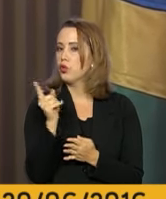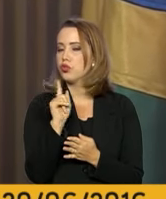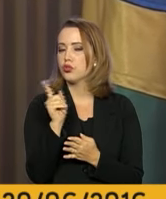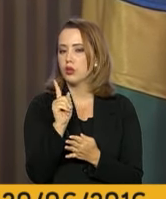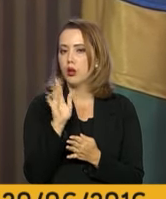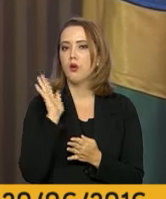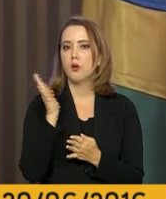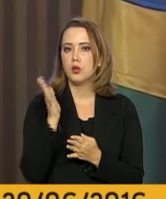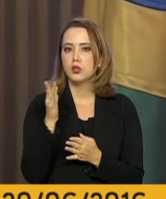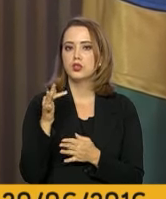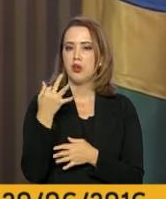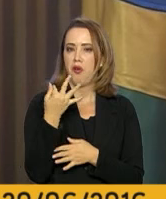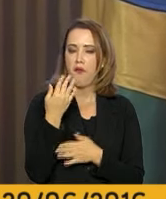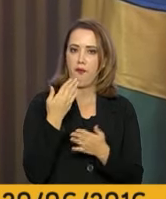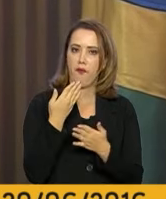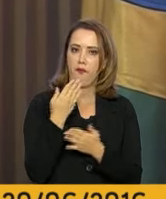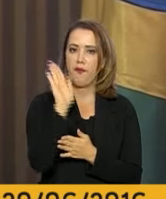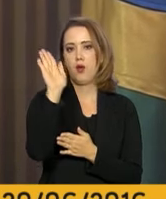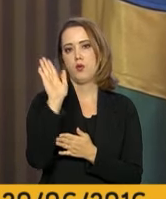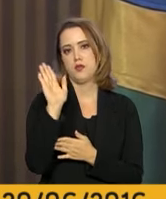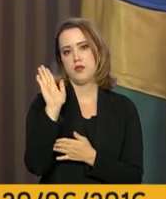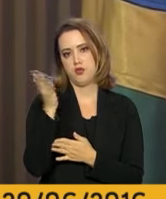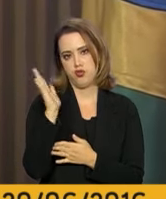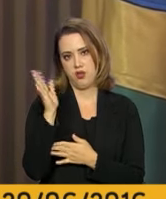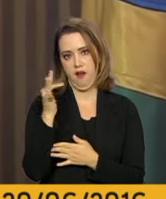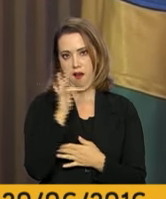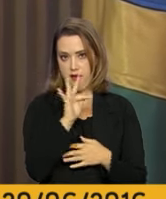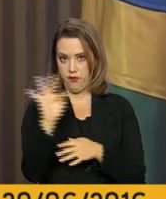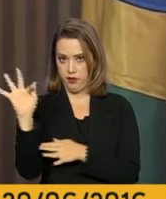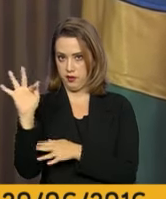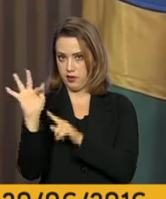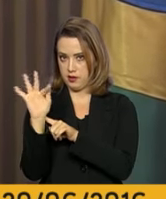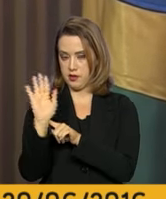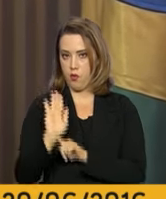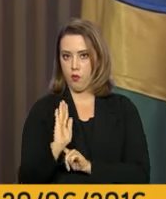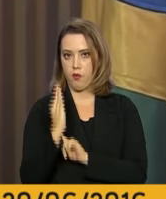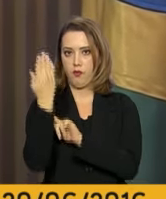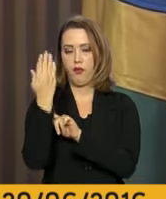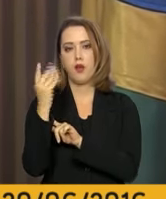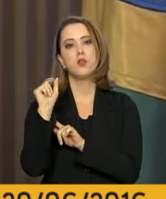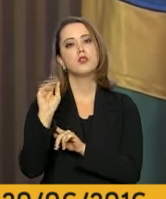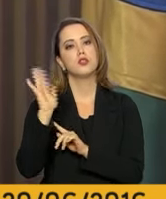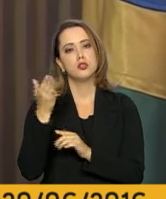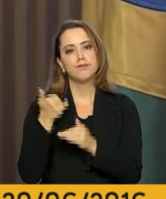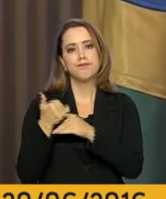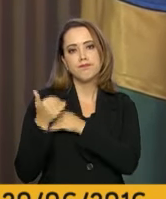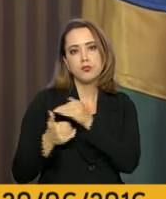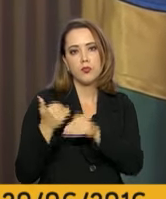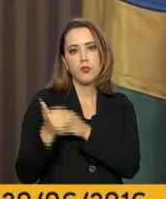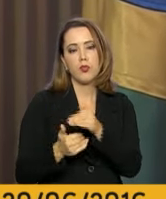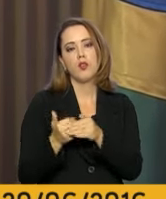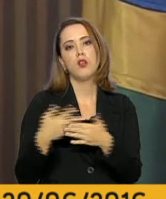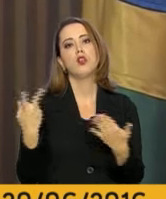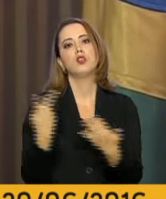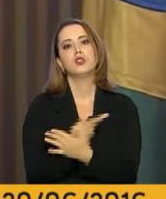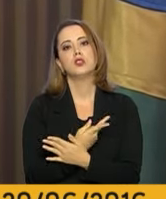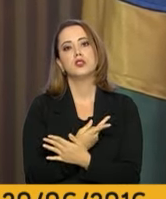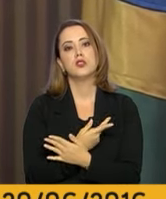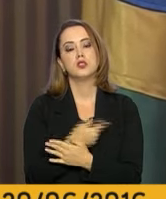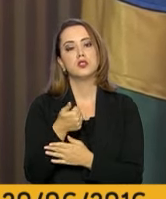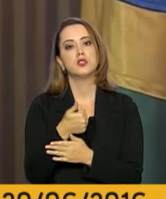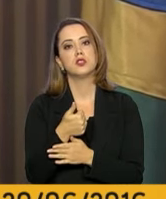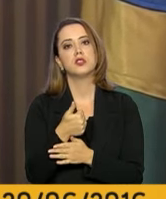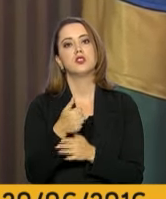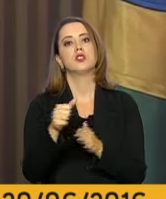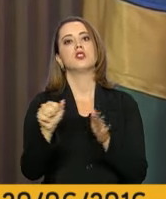falsa desde a sua origem vocês sabem que a Federação do Brasil surgiu de um ato jurídico o decreto número 1